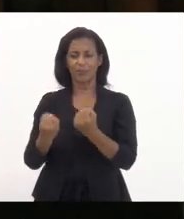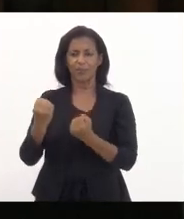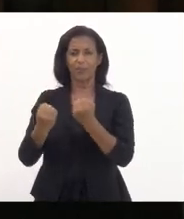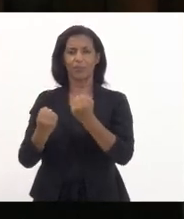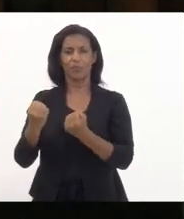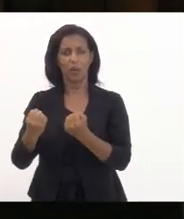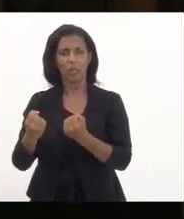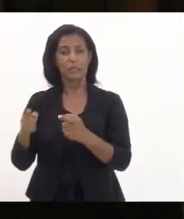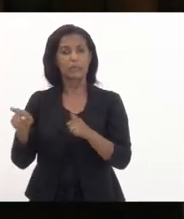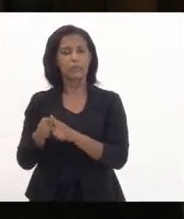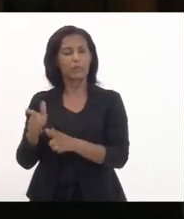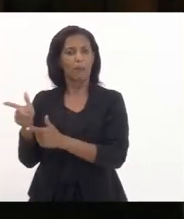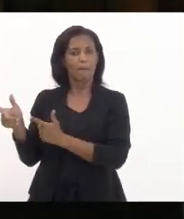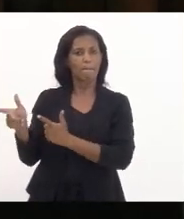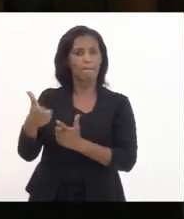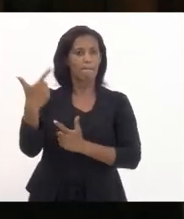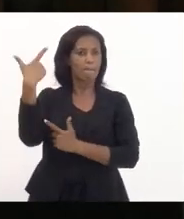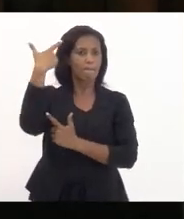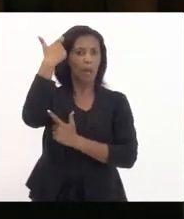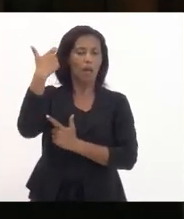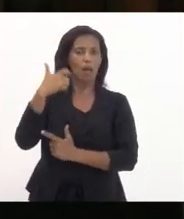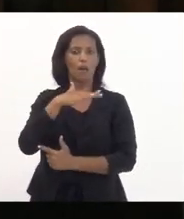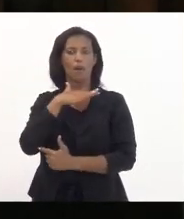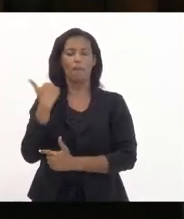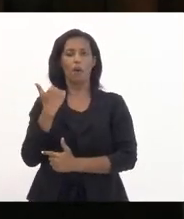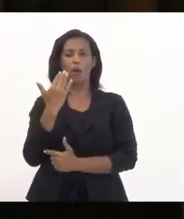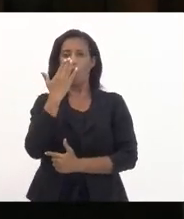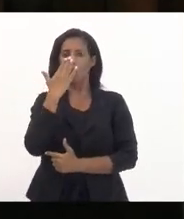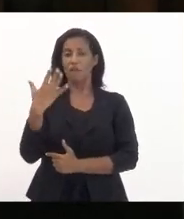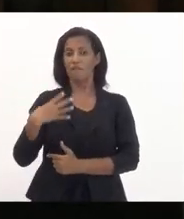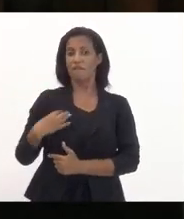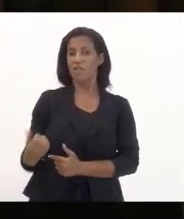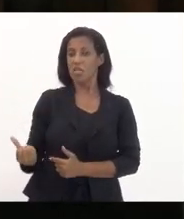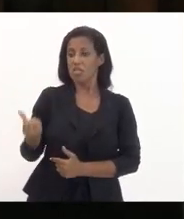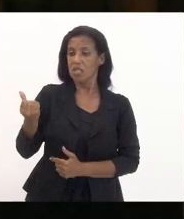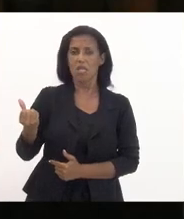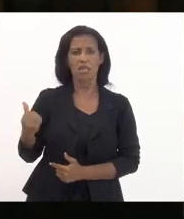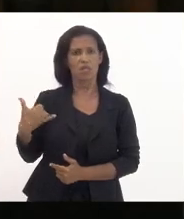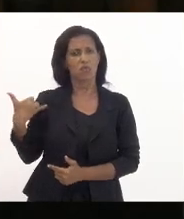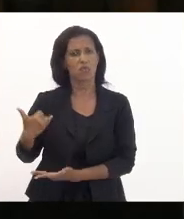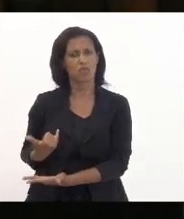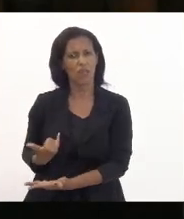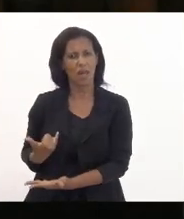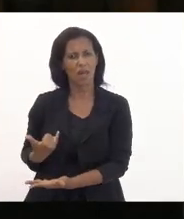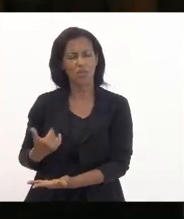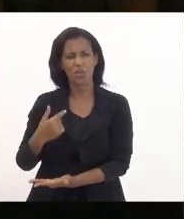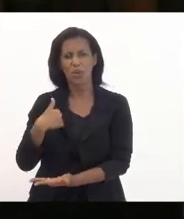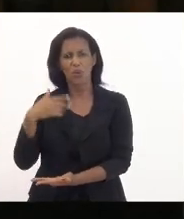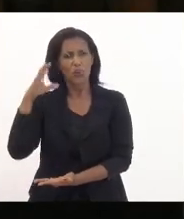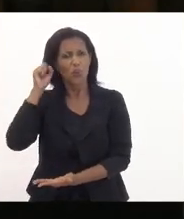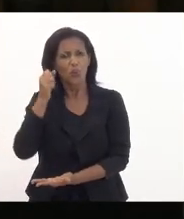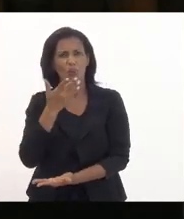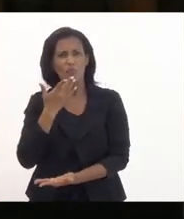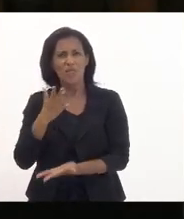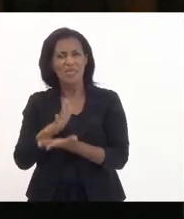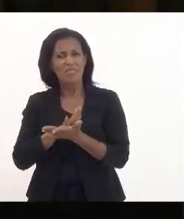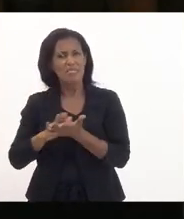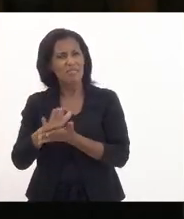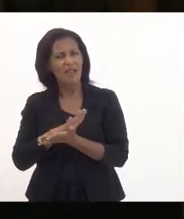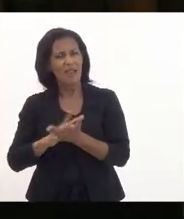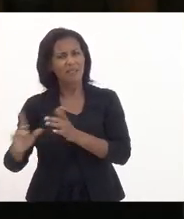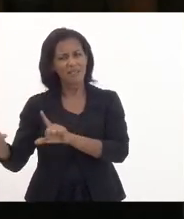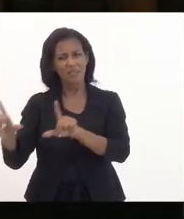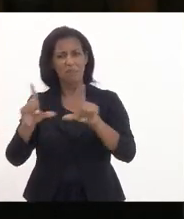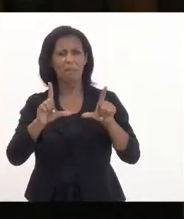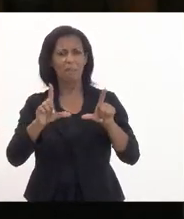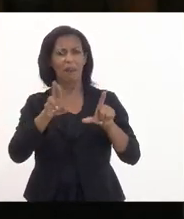foi covardemente assassinado com um tiro na cabeça na frente do seu filho de 6 anos. E não escutei até o momento nenhuma placa colocada